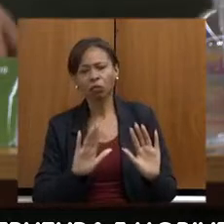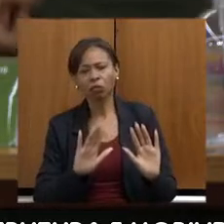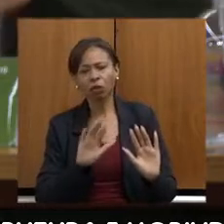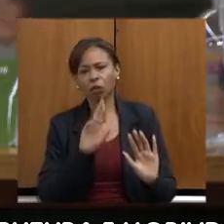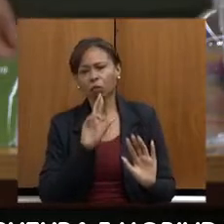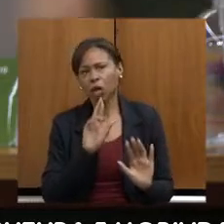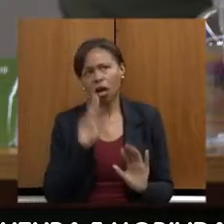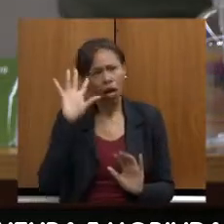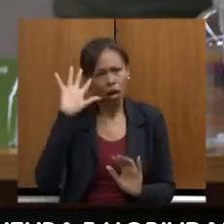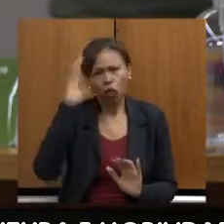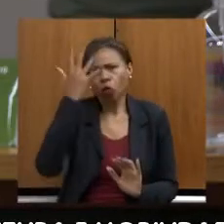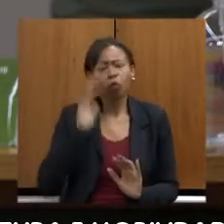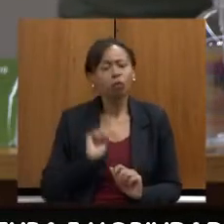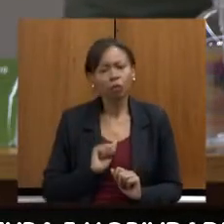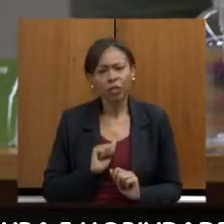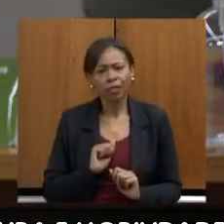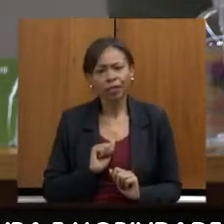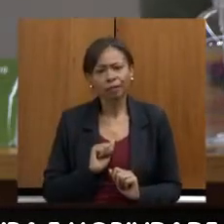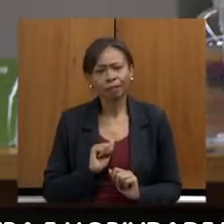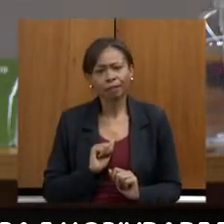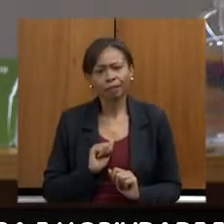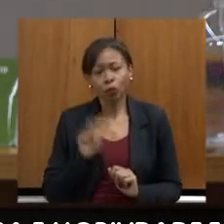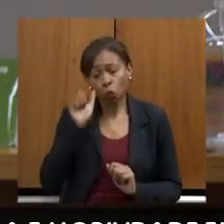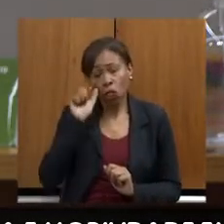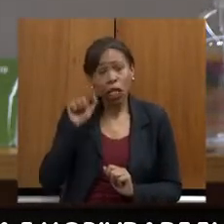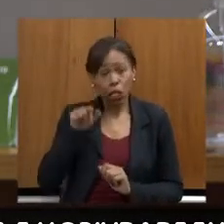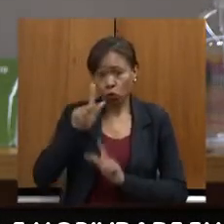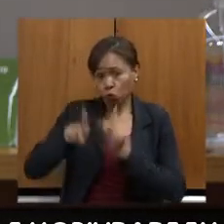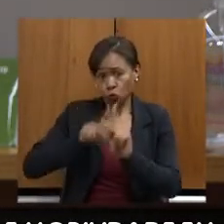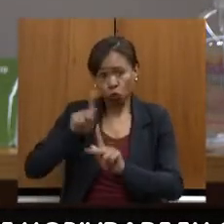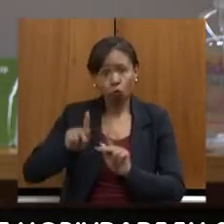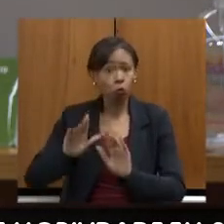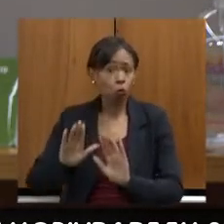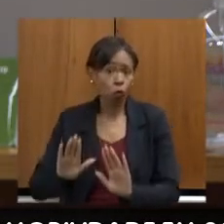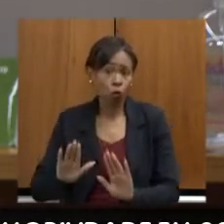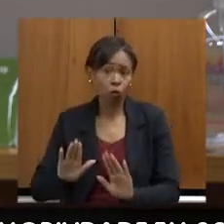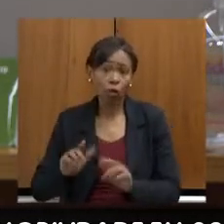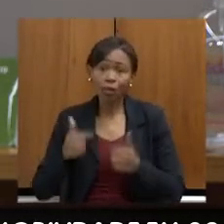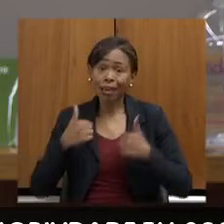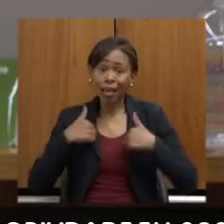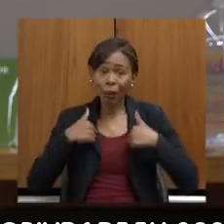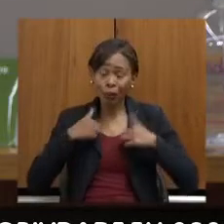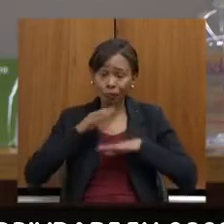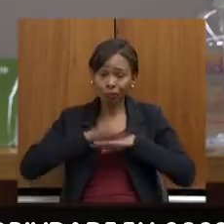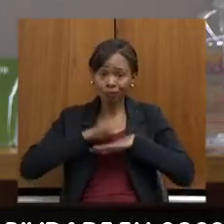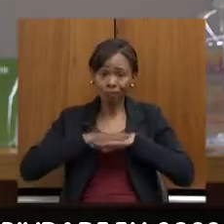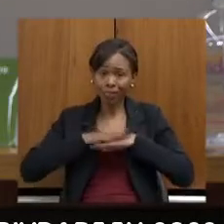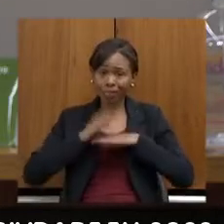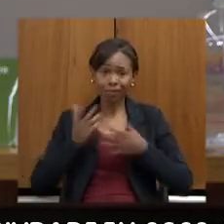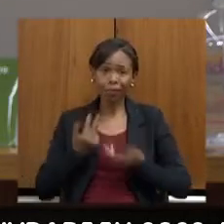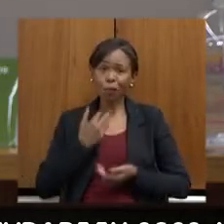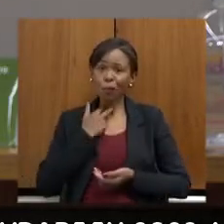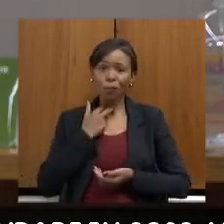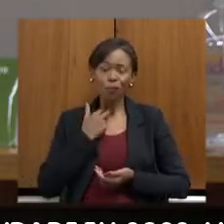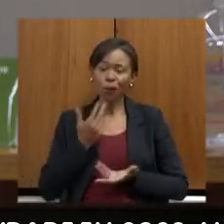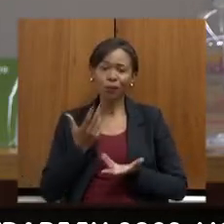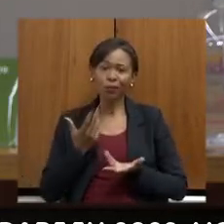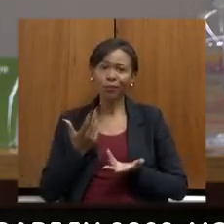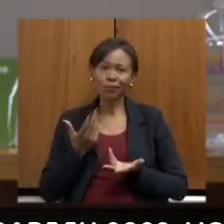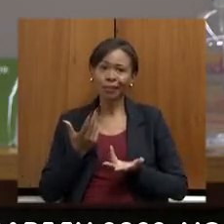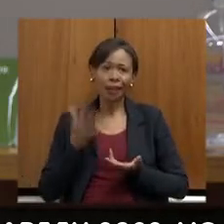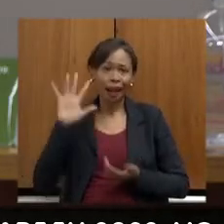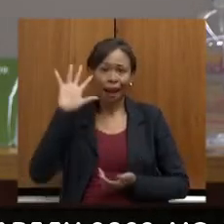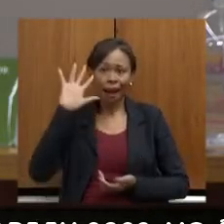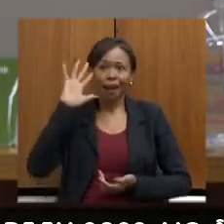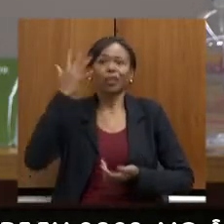que a solução que está sendo colocada eu não posso tomar decisão política seria responsabilidade da